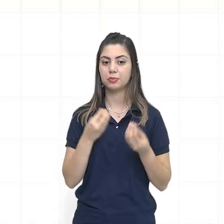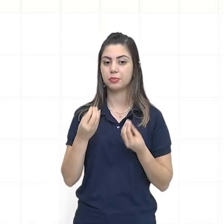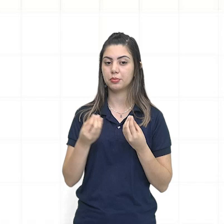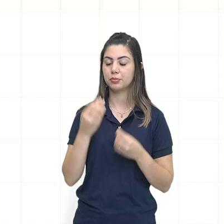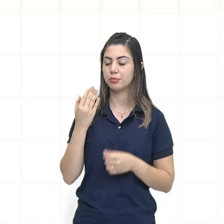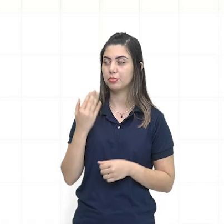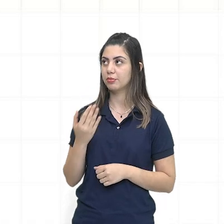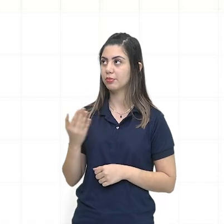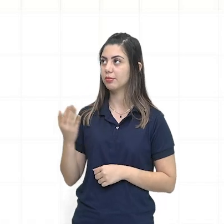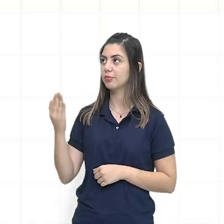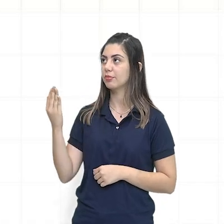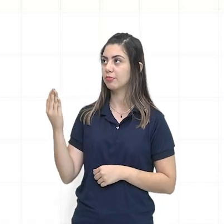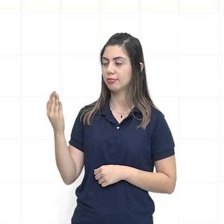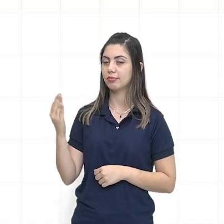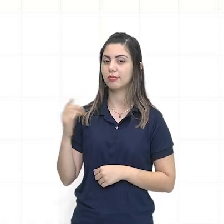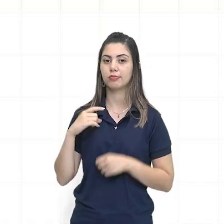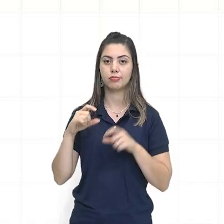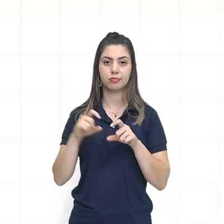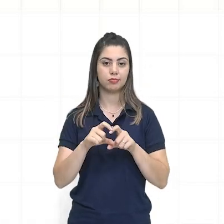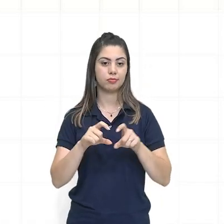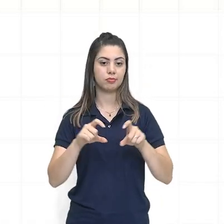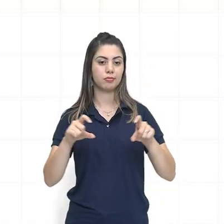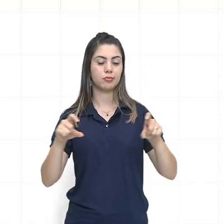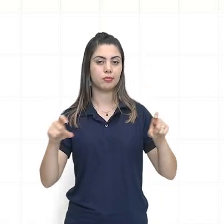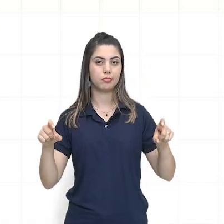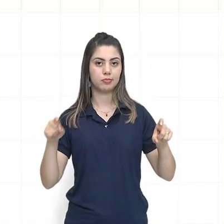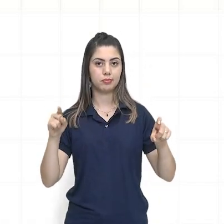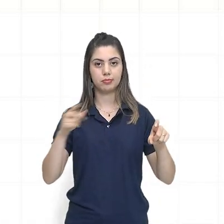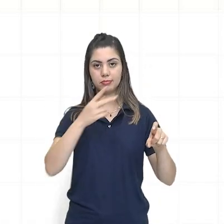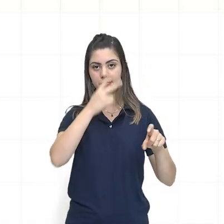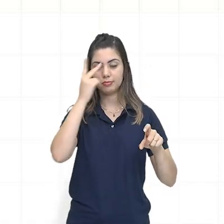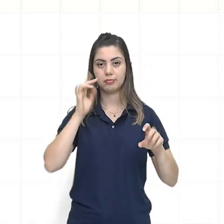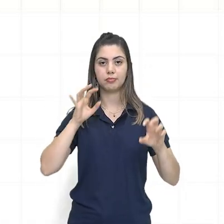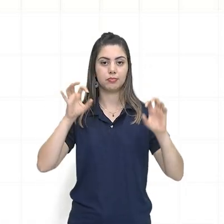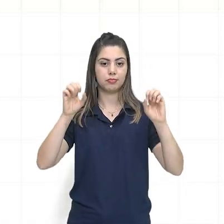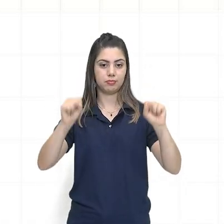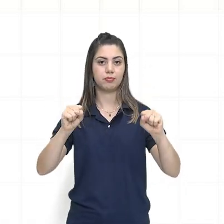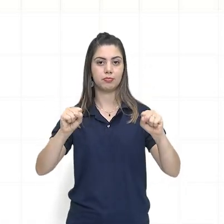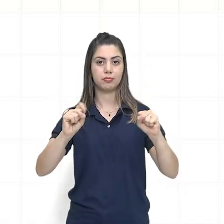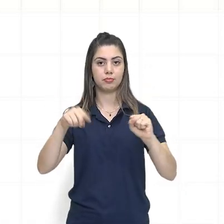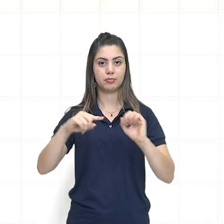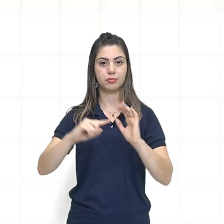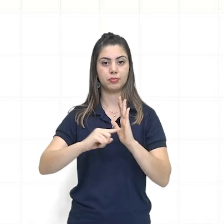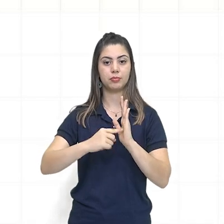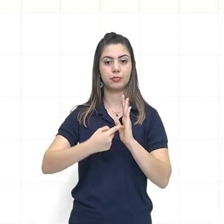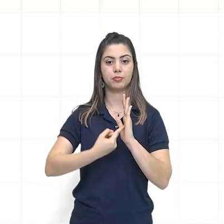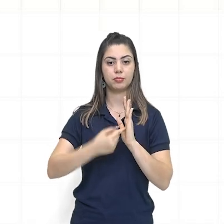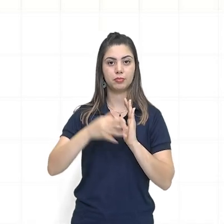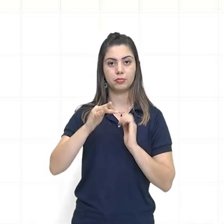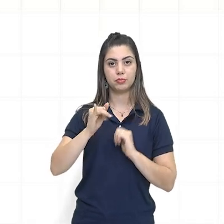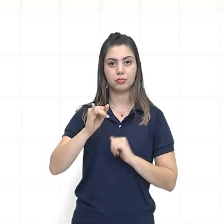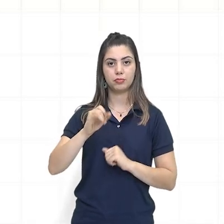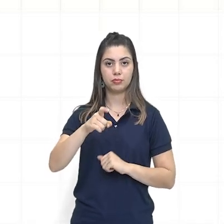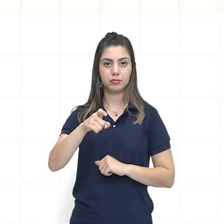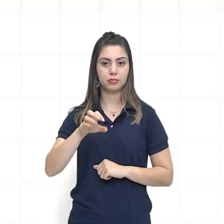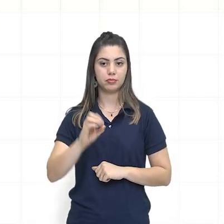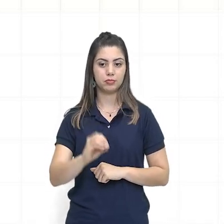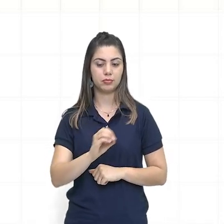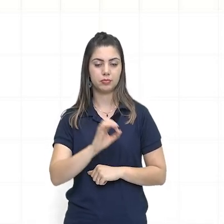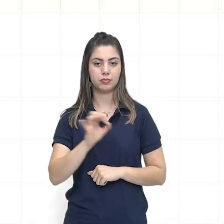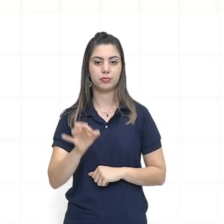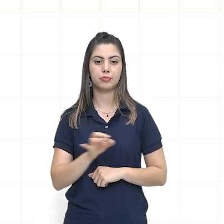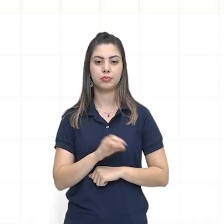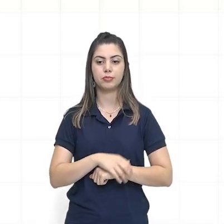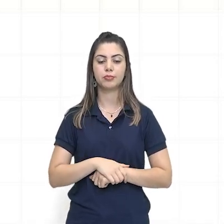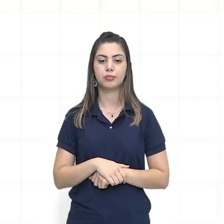A barra está aqui, onde o atleta está segurando. Esse vai ser o nosso ponto fixo. Então, vamos marcar aqui o ponto